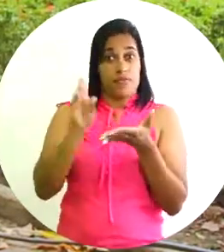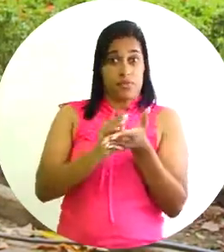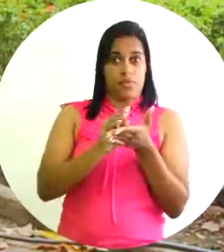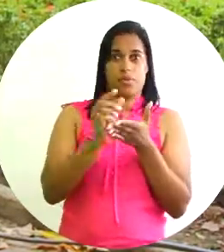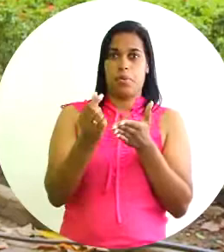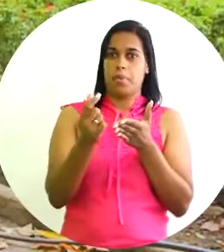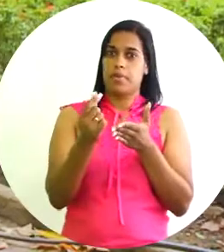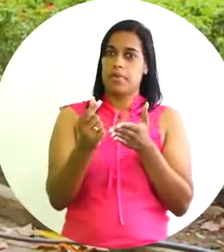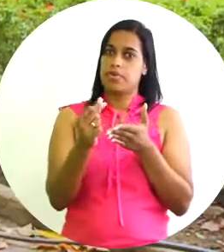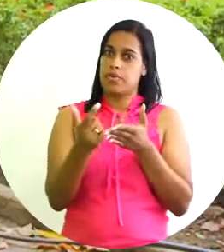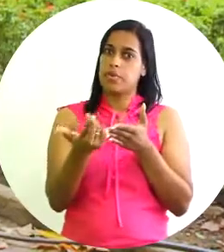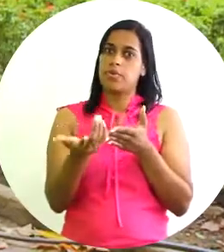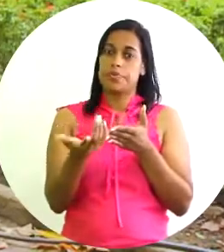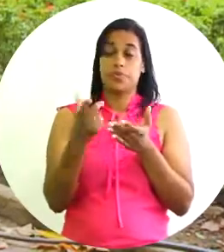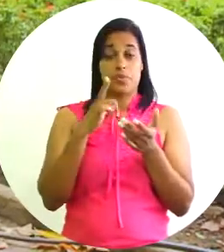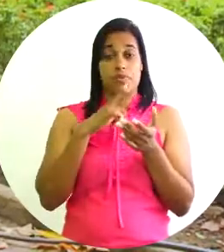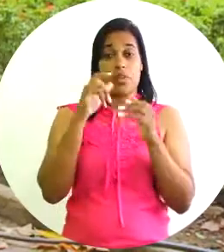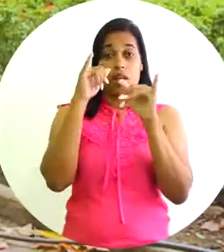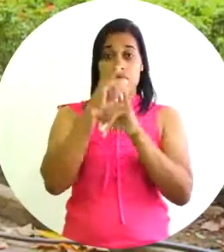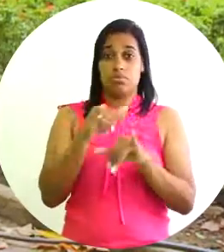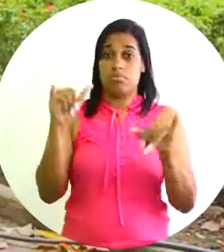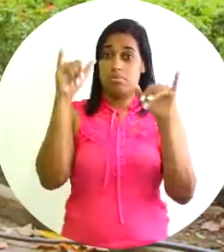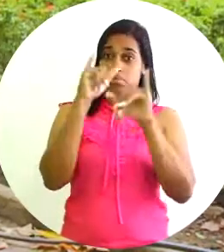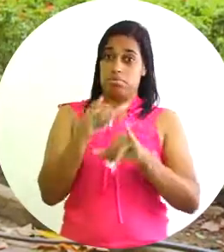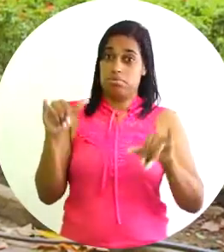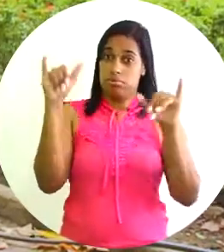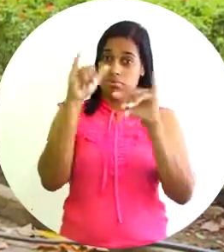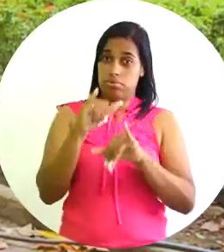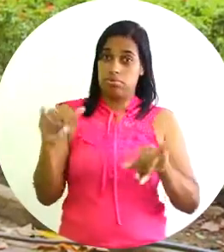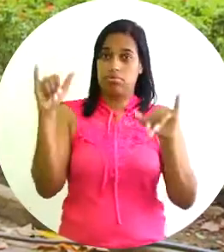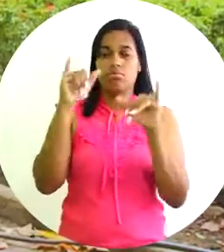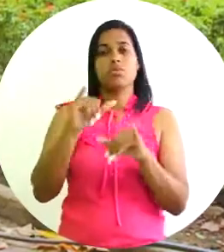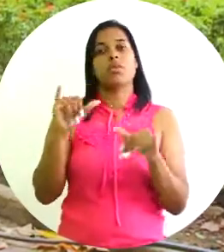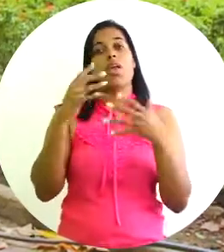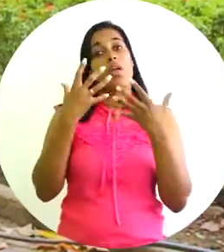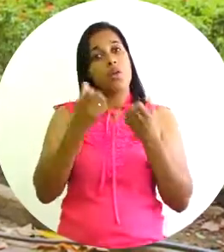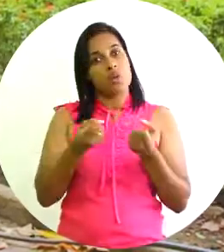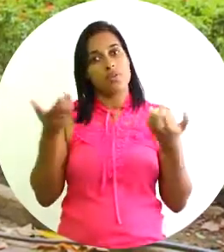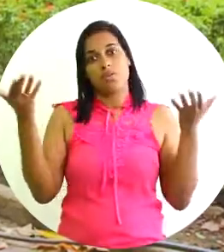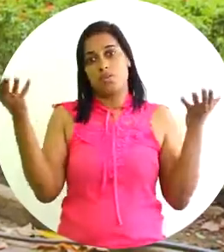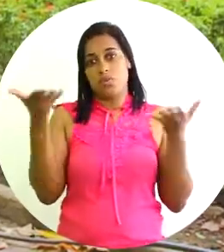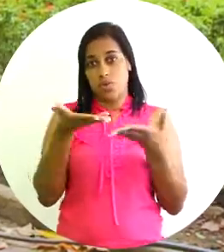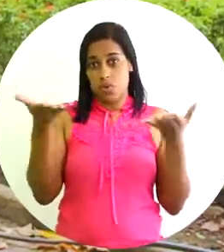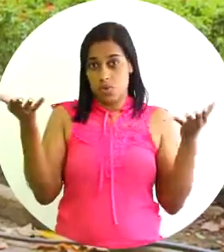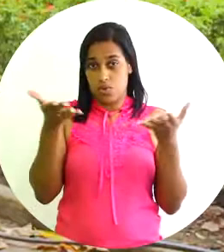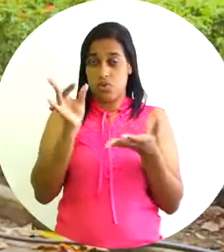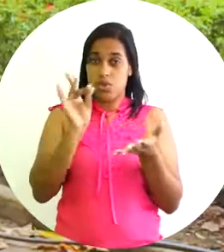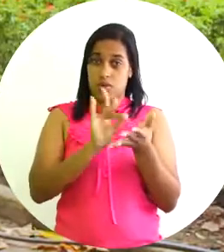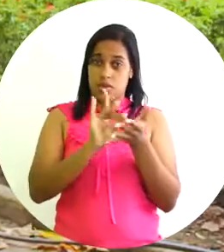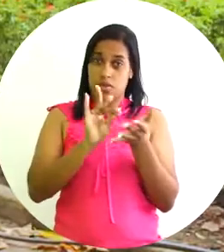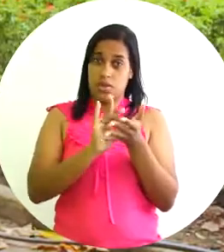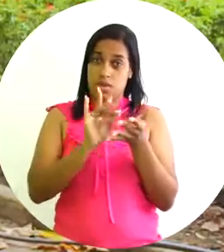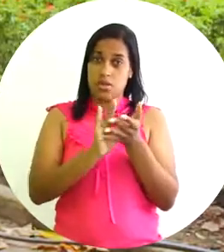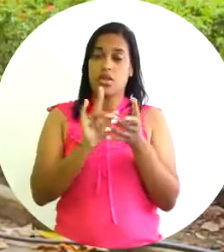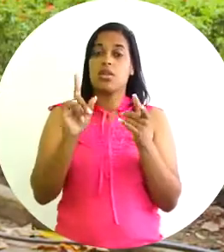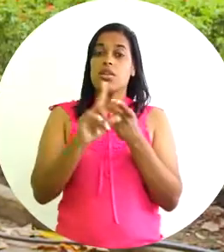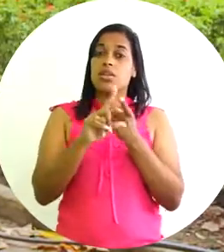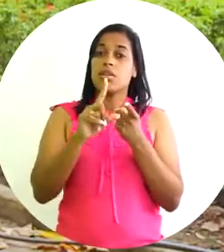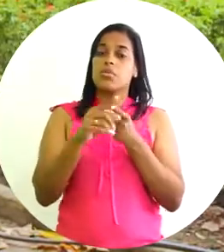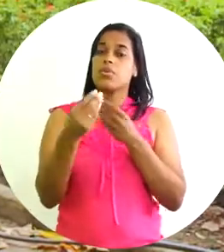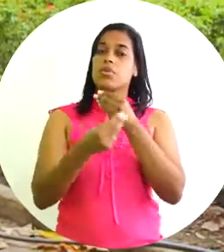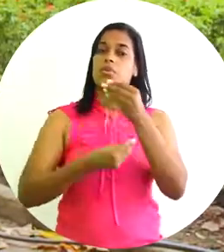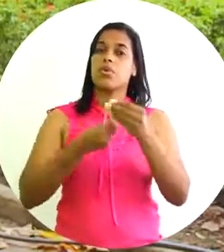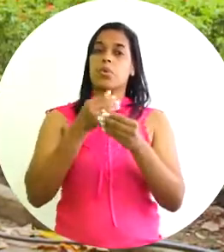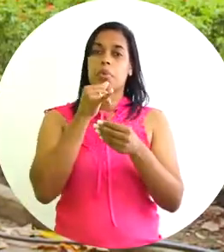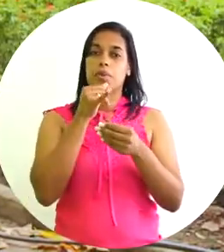público. Então, quando nós temos a divulgação desses resultados em canais reconhecidos, serve também como uma forma